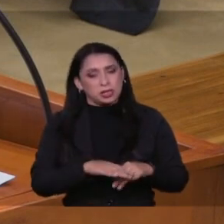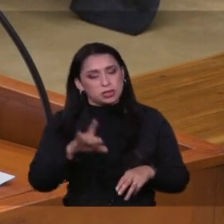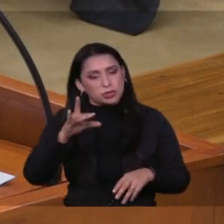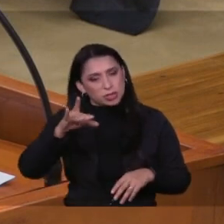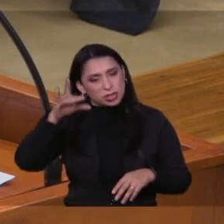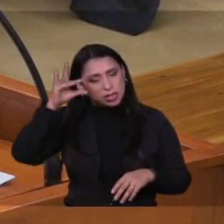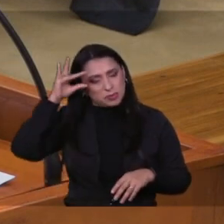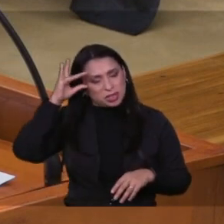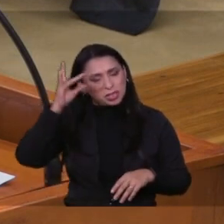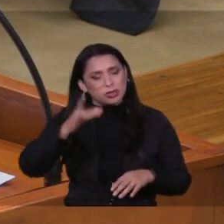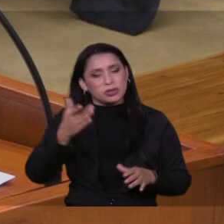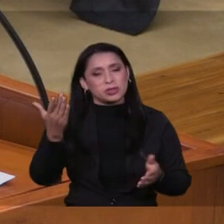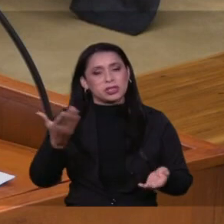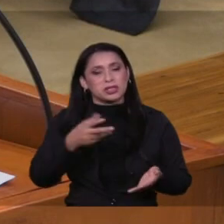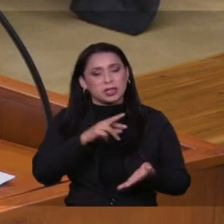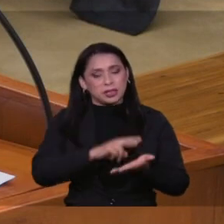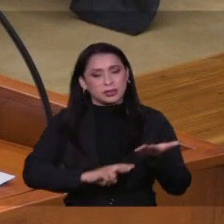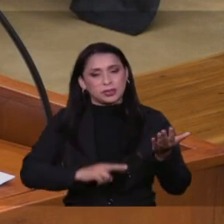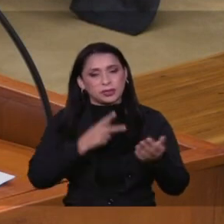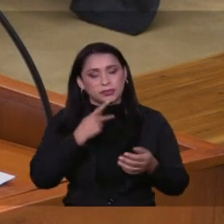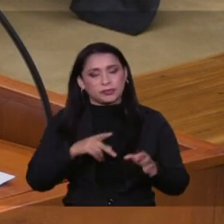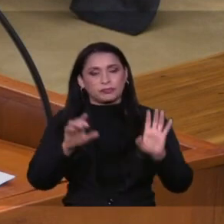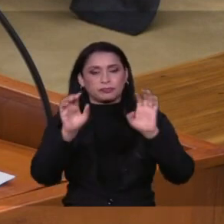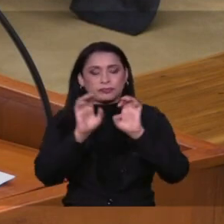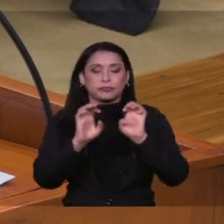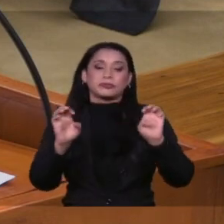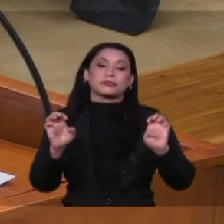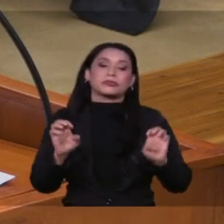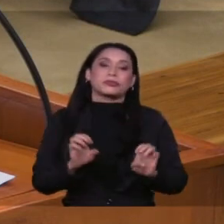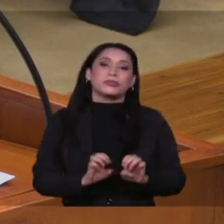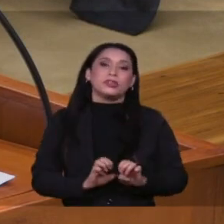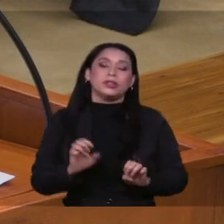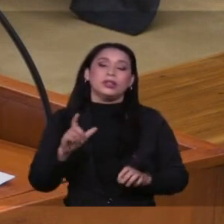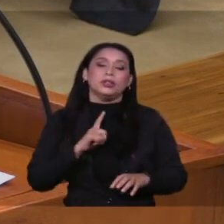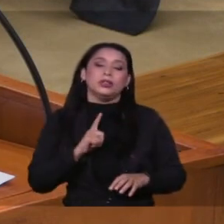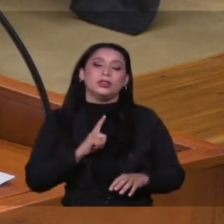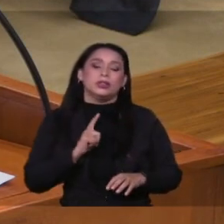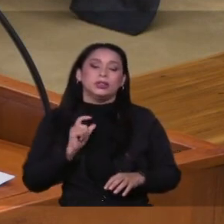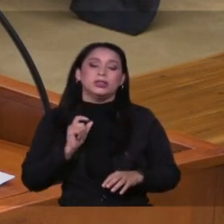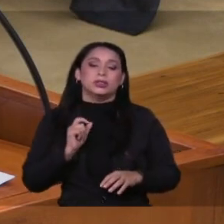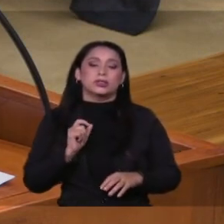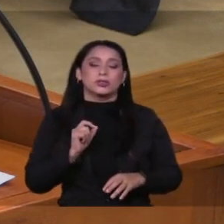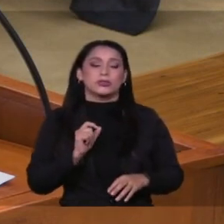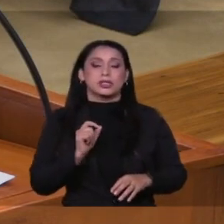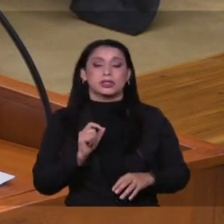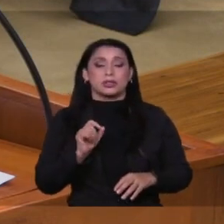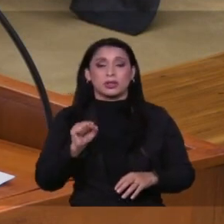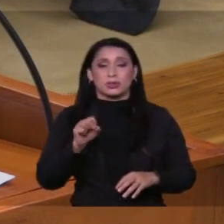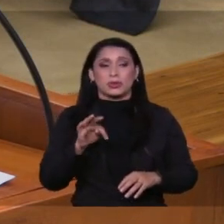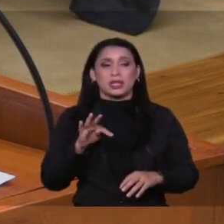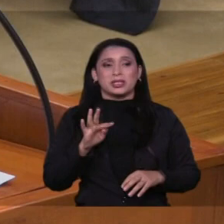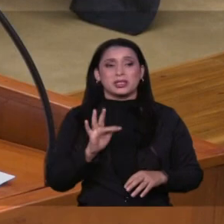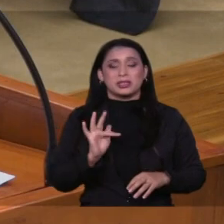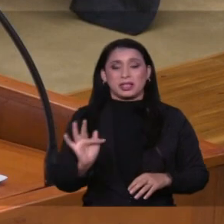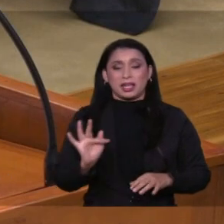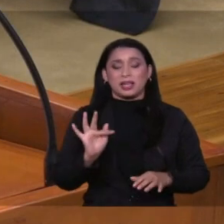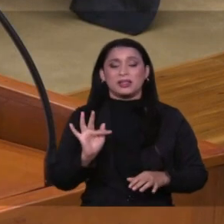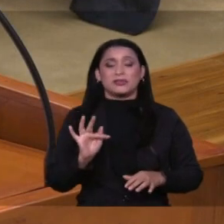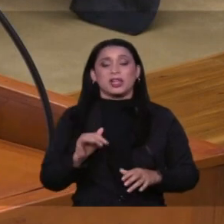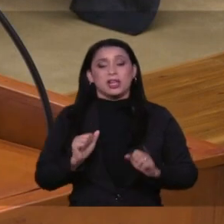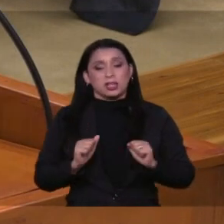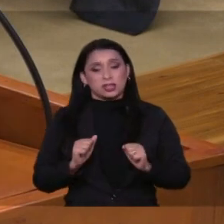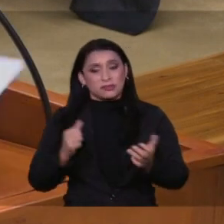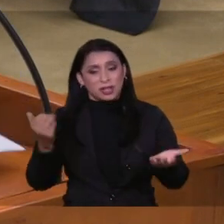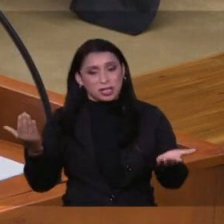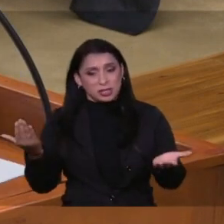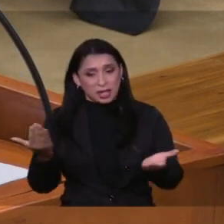Mendonça nesta ação. Pedidos estruturais, de fato, que fossem adotadas medidas, que o Supremo ordenasse medidas concretas que o